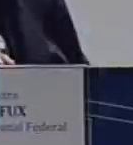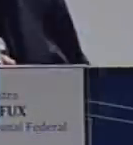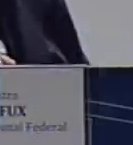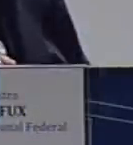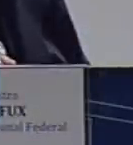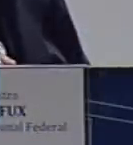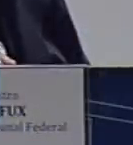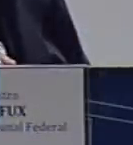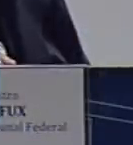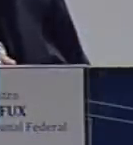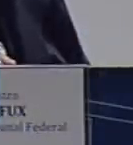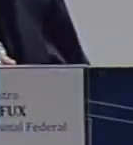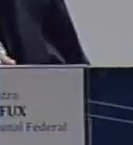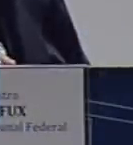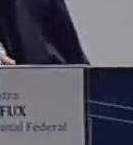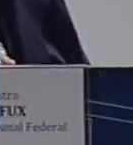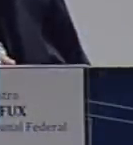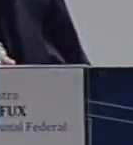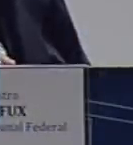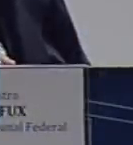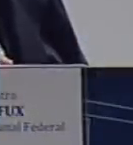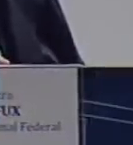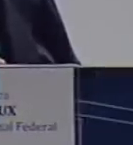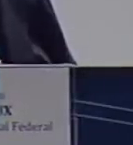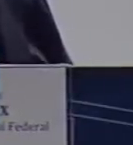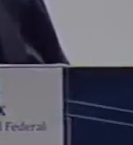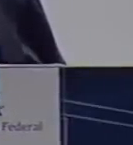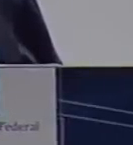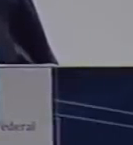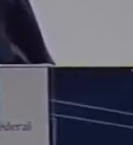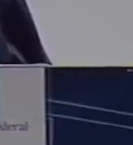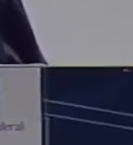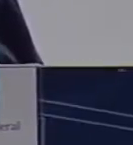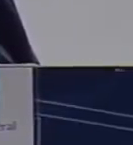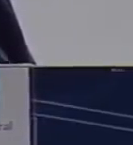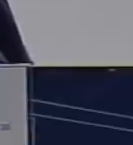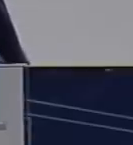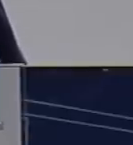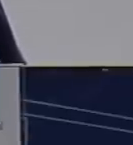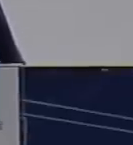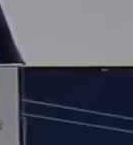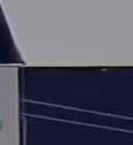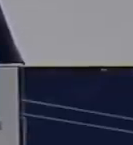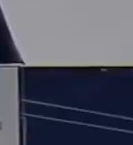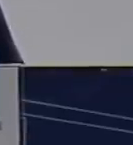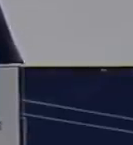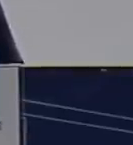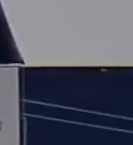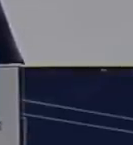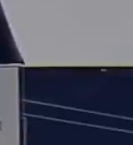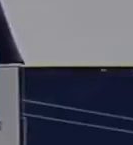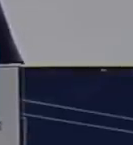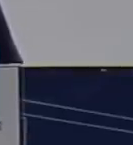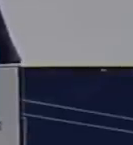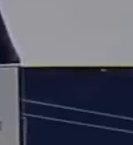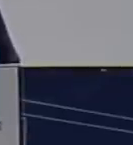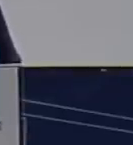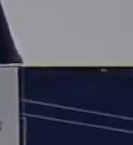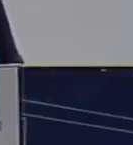eu convido agora a Senadora Silvia Rabelo presidente do sindicato interestadual da indústria audiovisual do Rio de Janeiro se